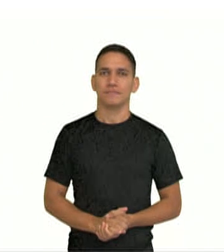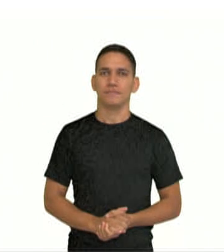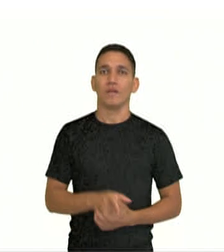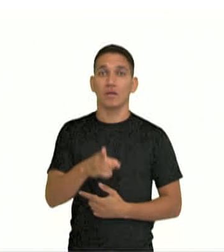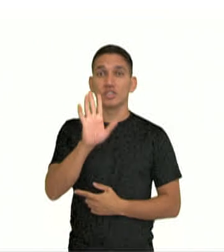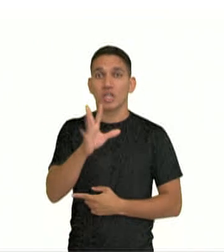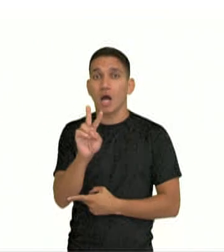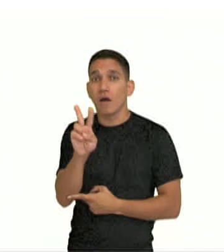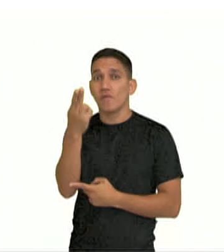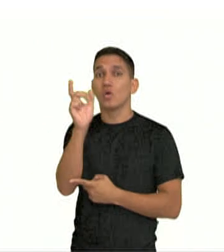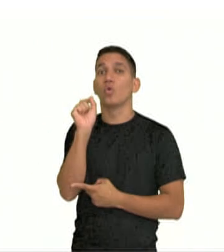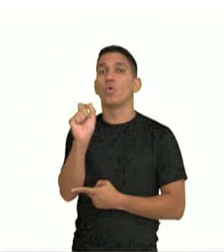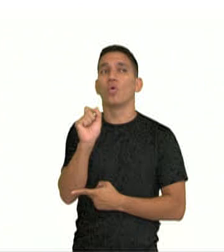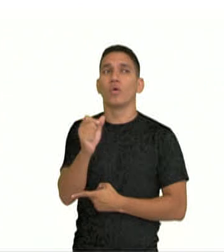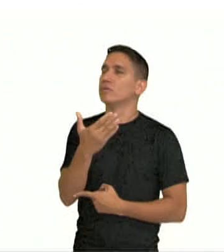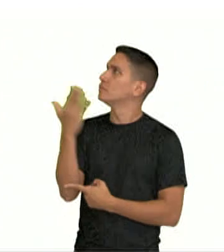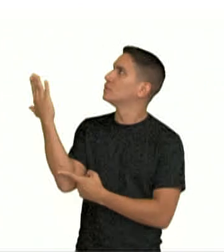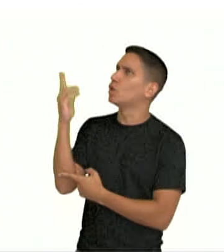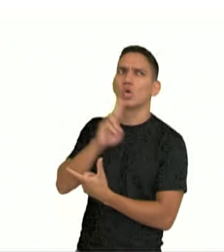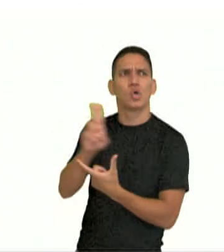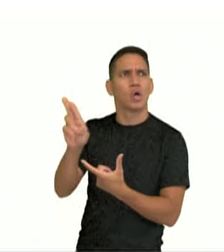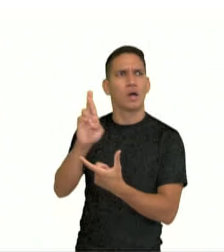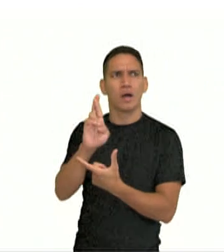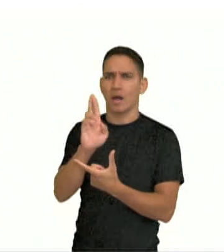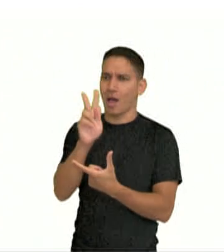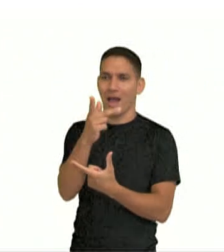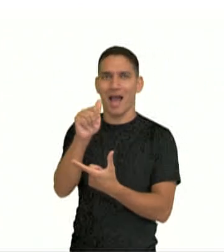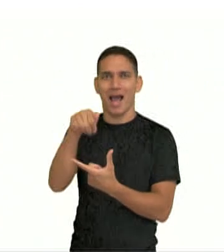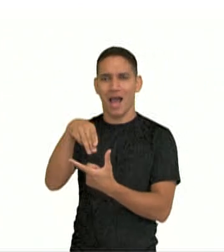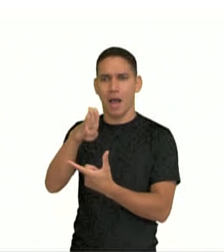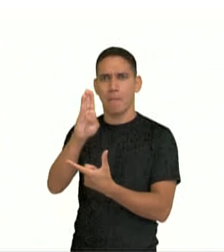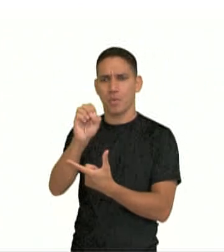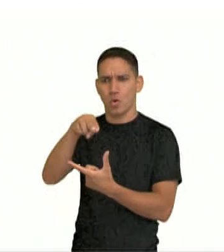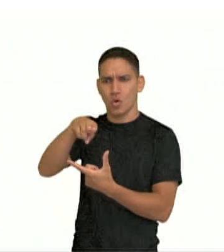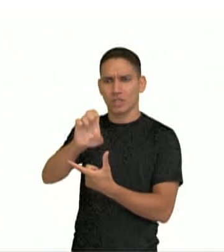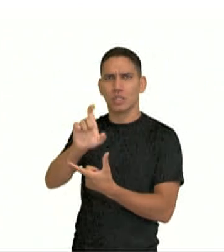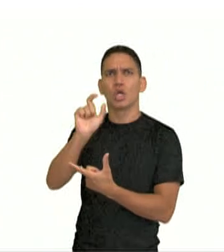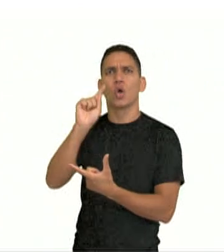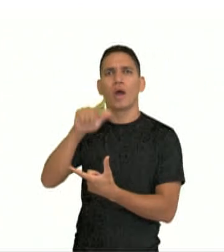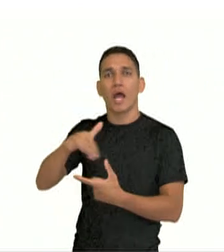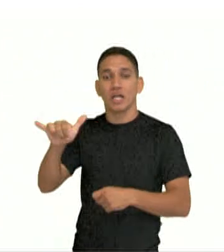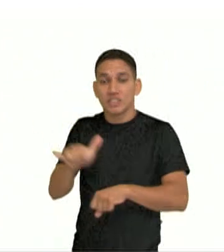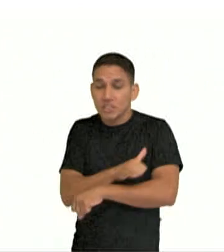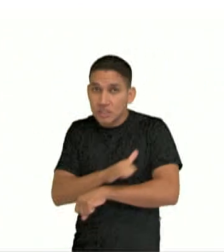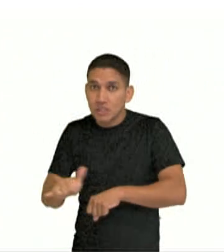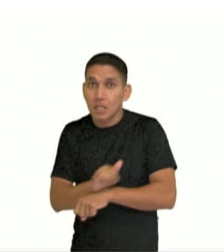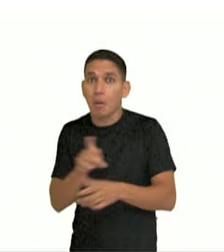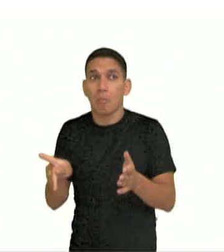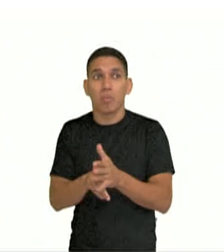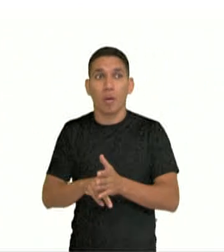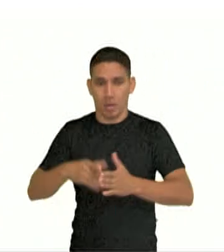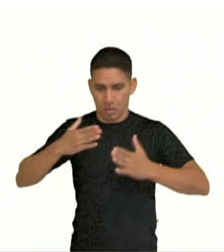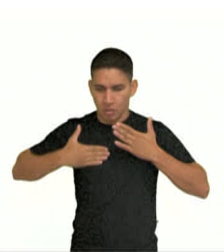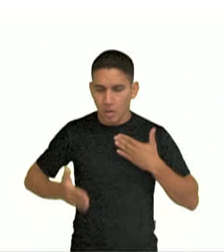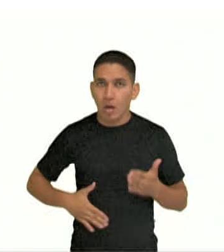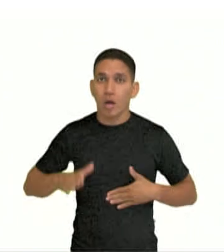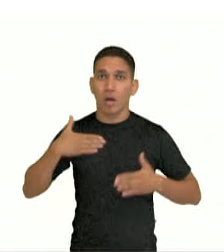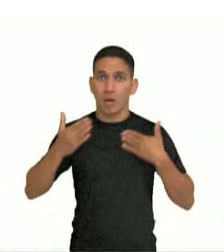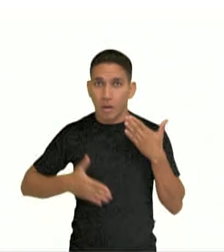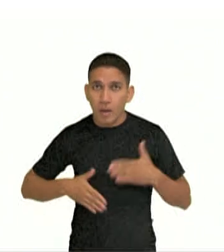se você já ouviu falar em amboni Pois é sabe o que é rambone é uma técnica de percussão corporal